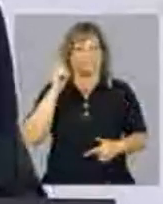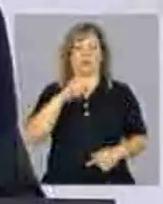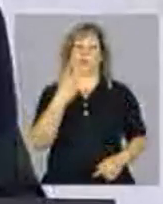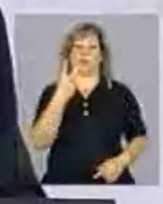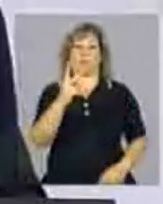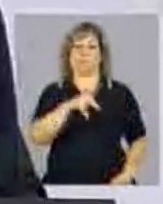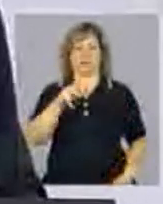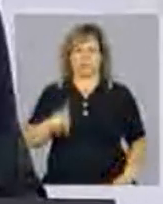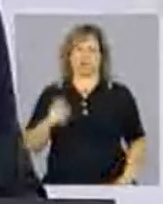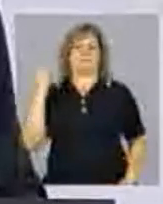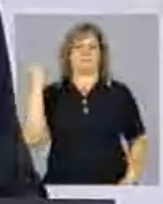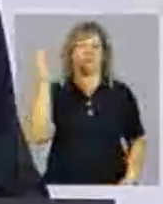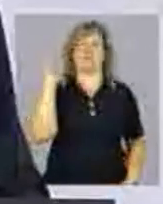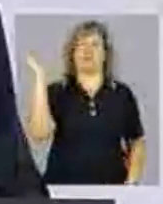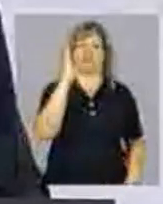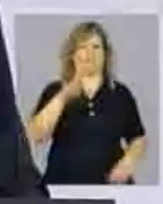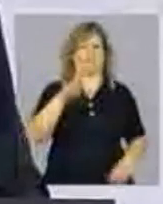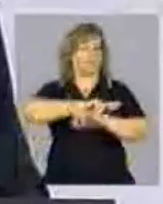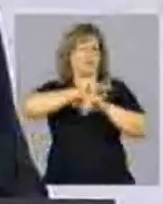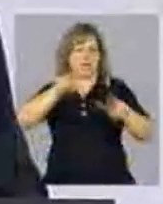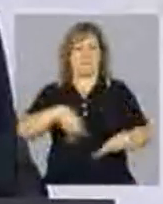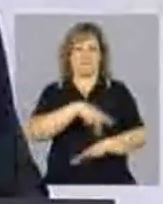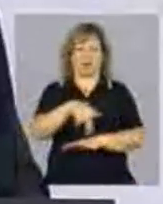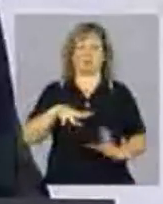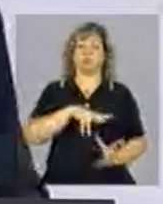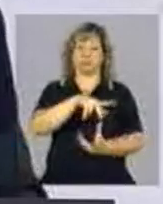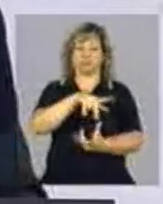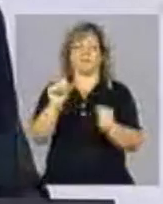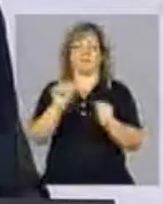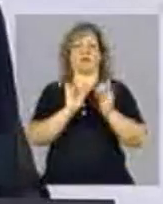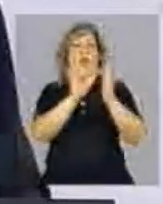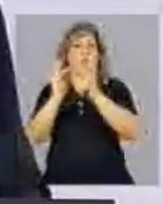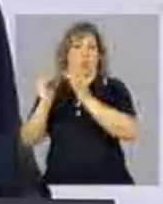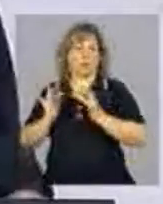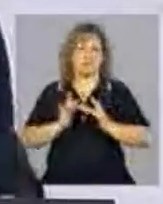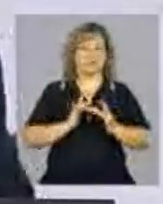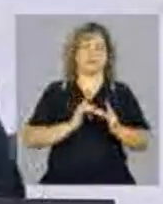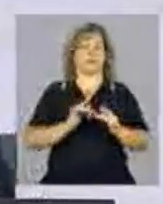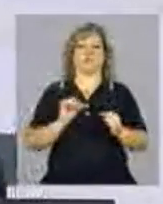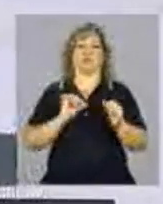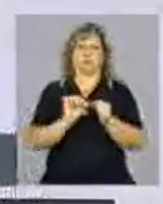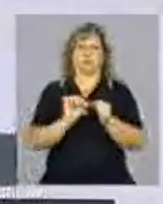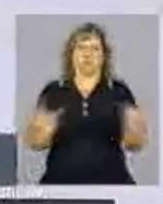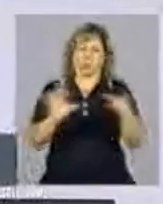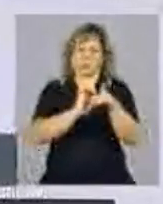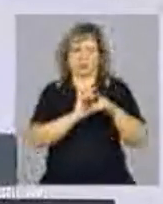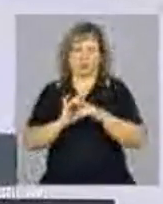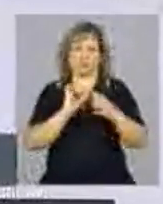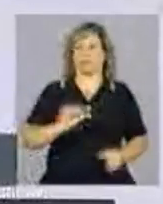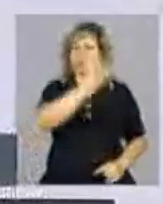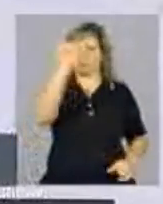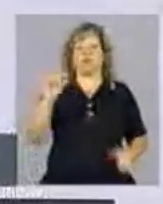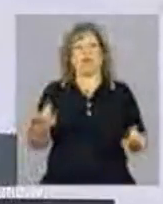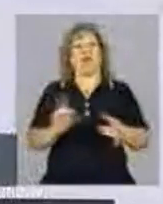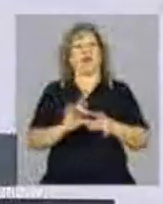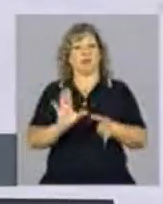viajaram por vários países do mundo, fizeram contatos, estabeleceram ligações e permitiram